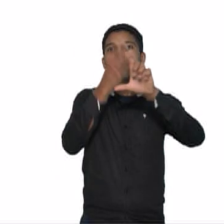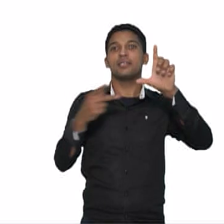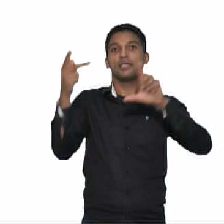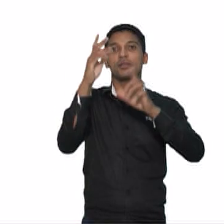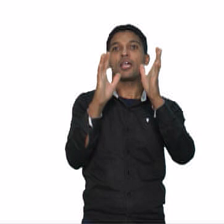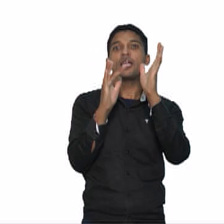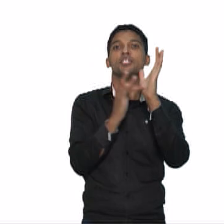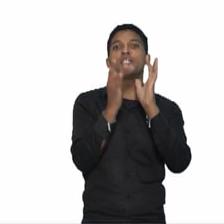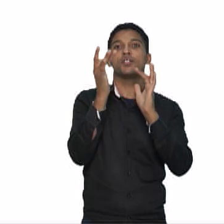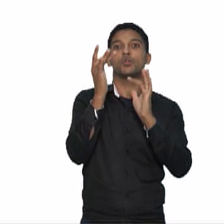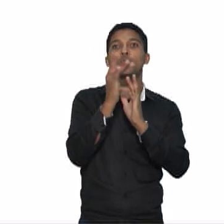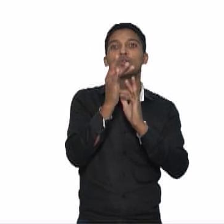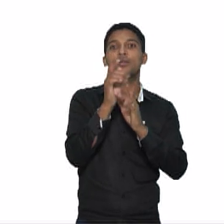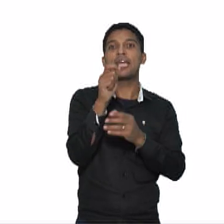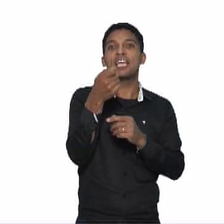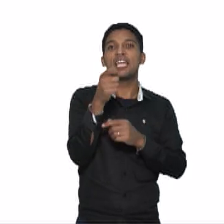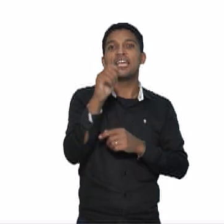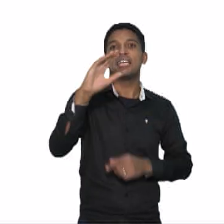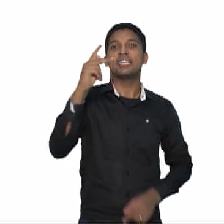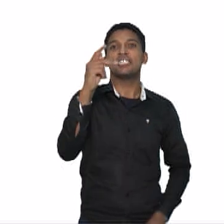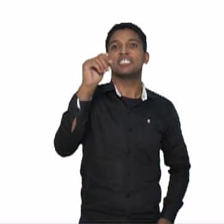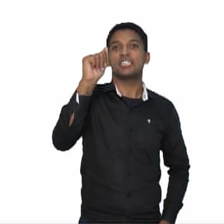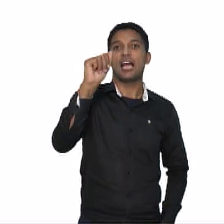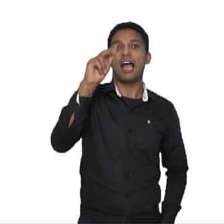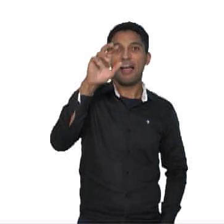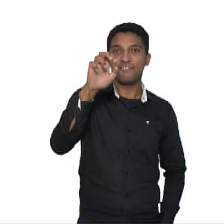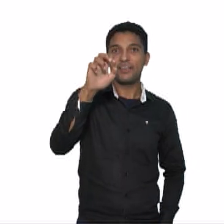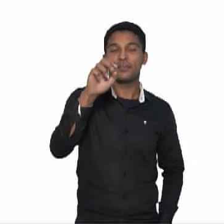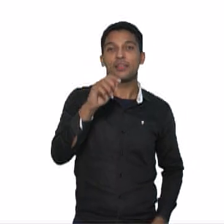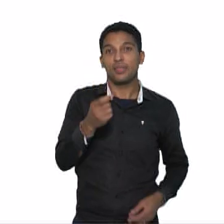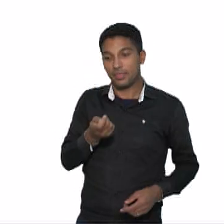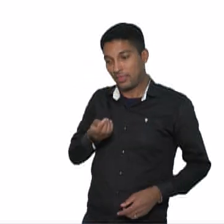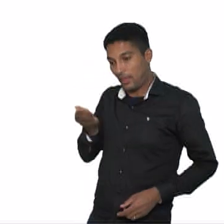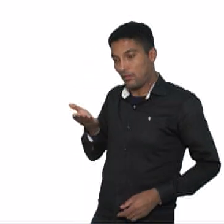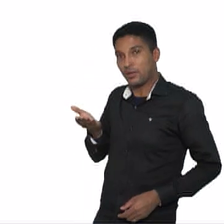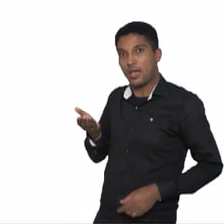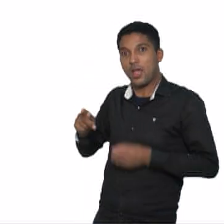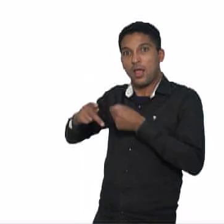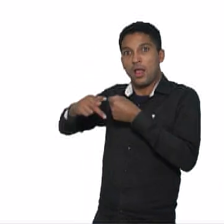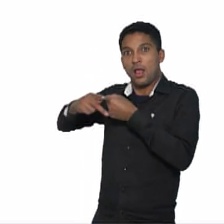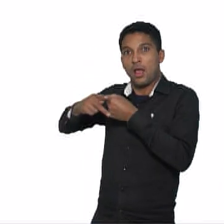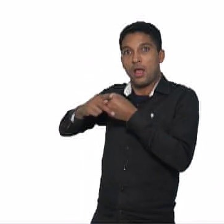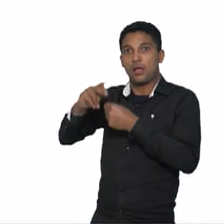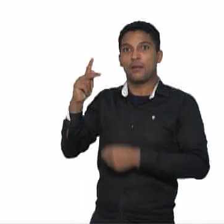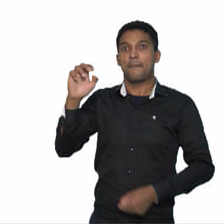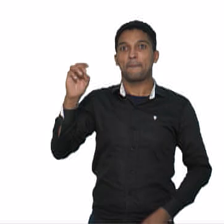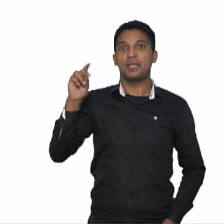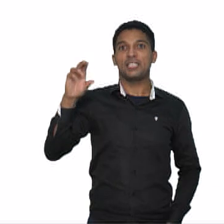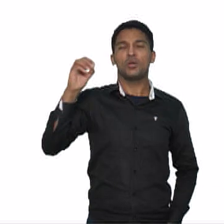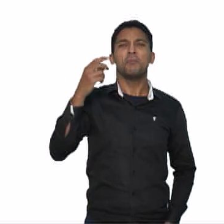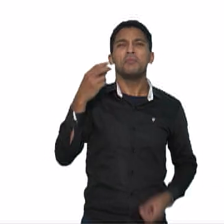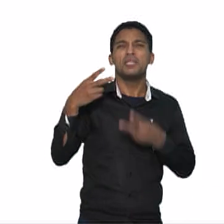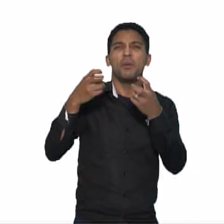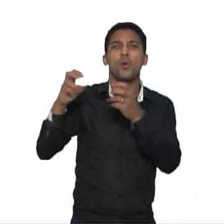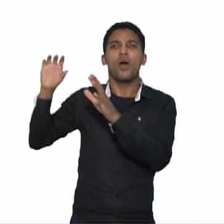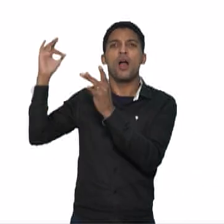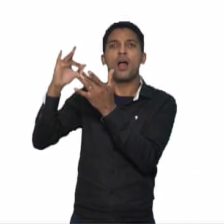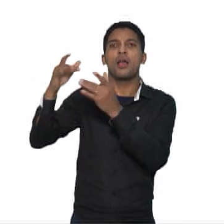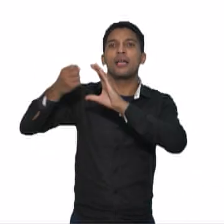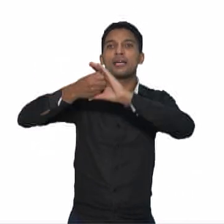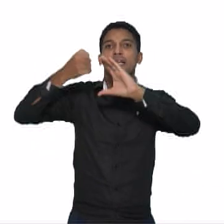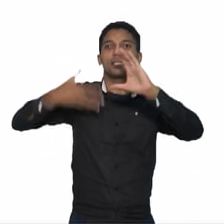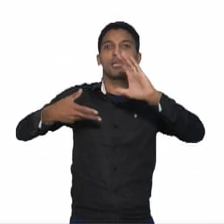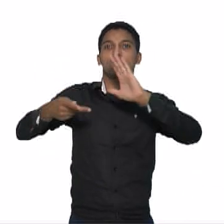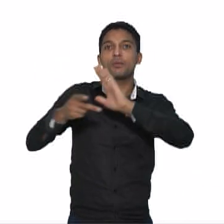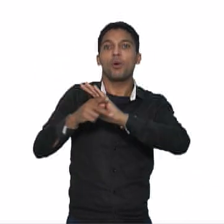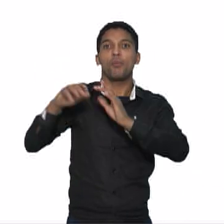Pedro. Veja na riqueza dos detalhes e, mais uma vez, nas expressões que não estão no seu auge, né? Então não estão